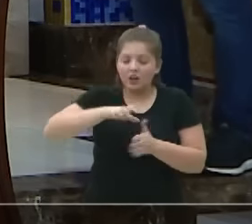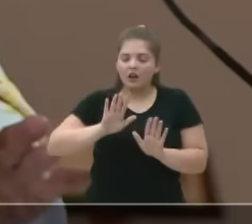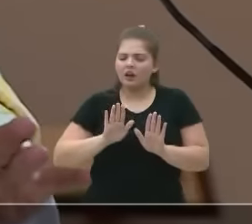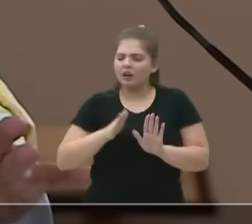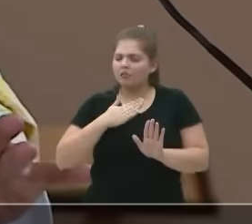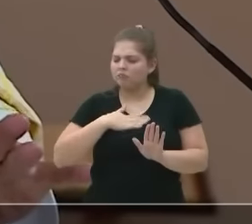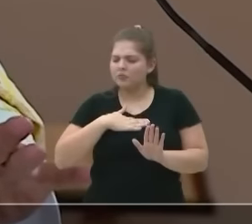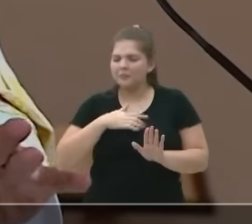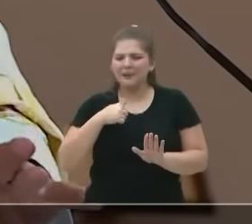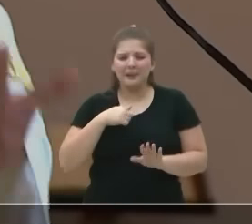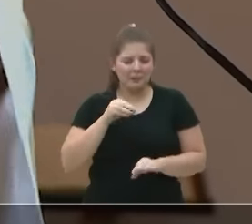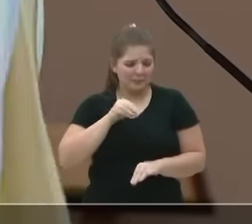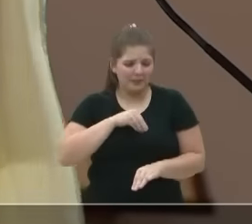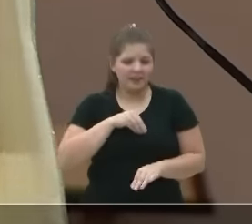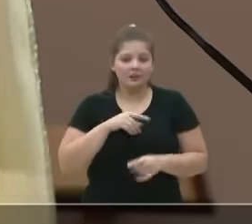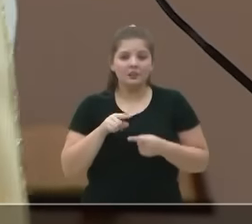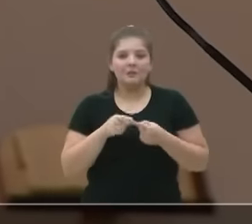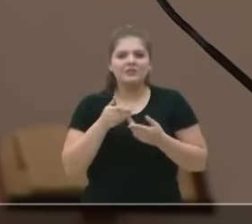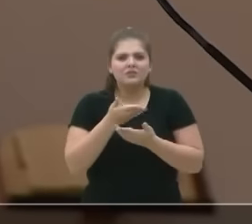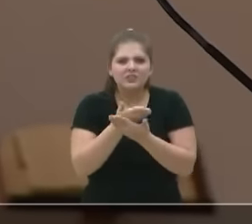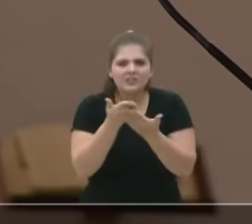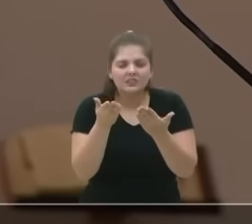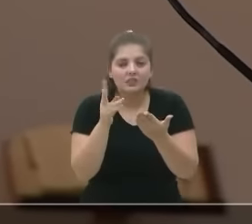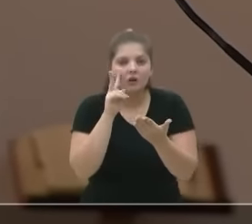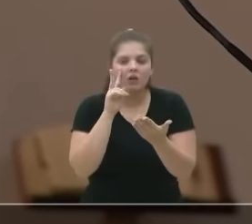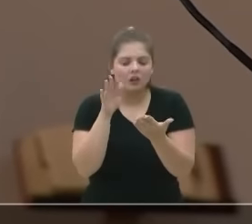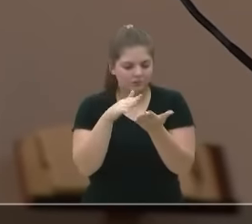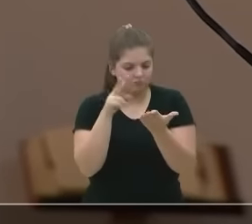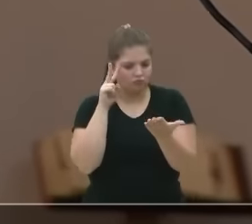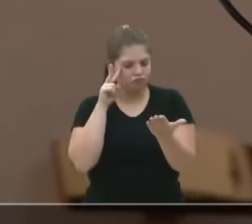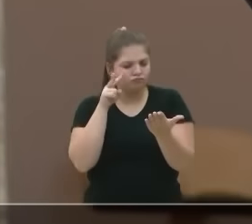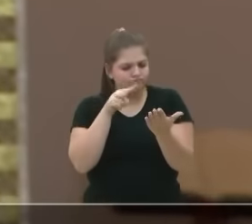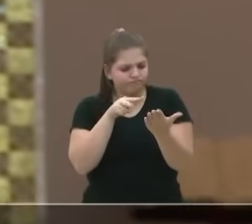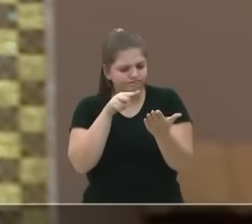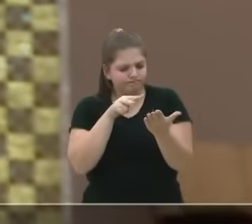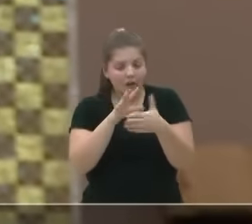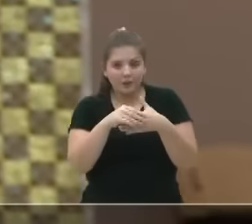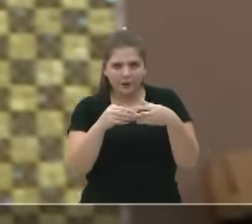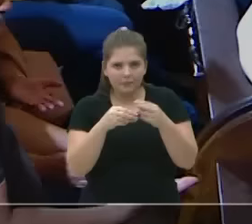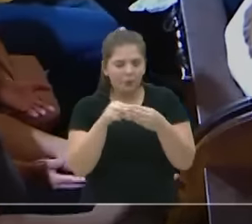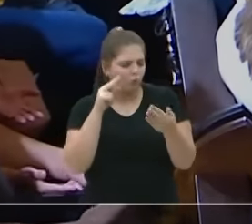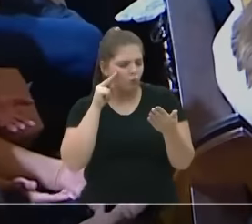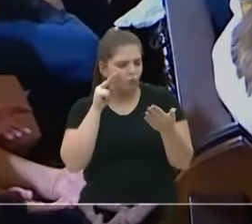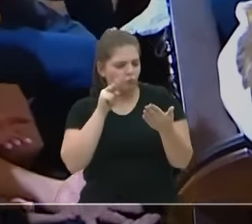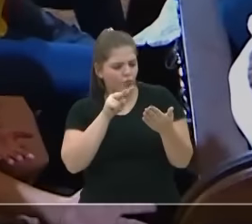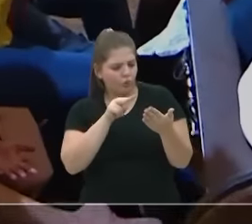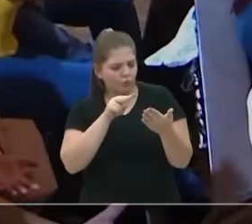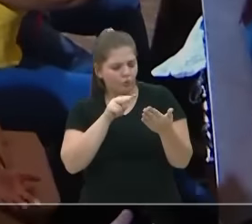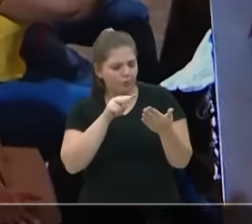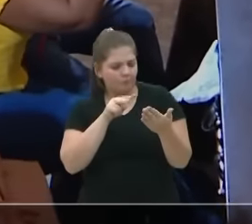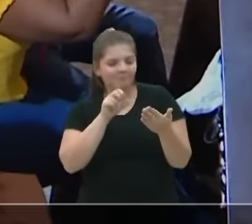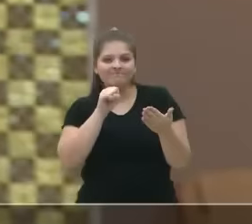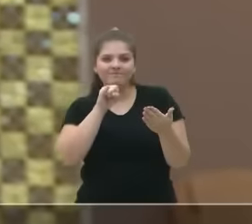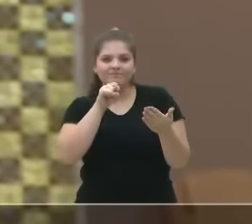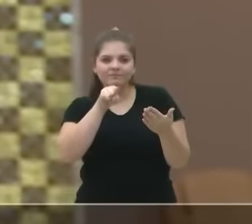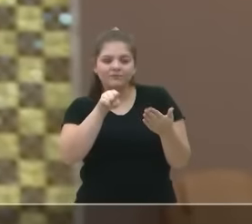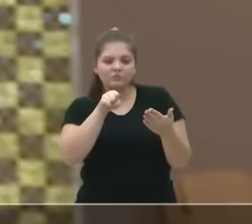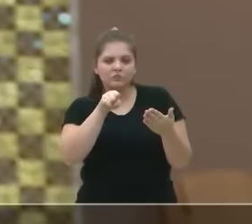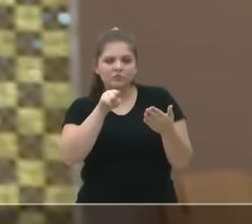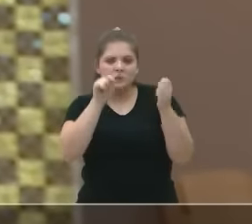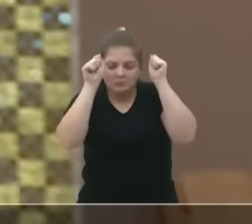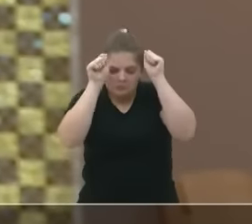apenas um homem. Mas você, olha para tuas mãos, olha para tuas mãos agora. Se você impor